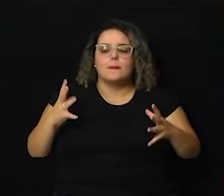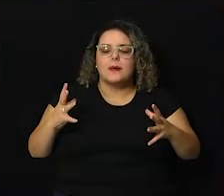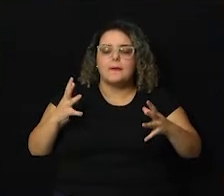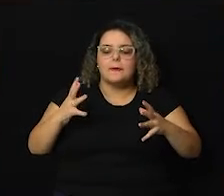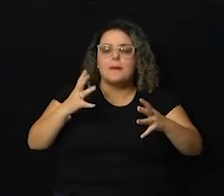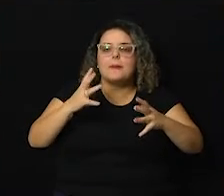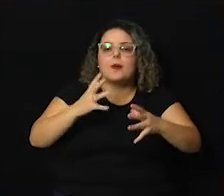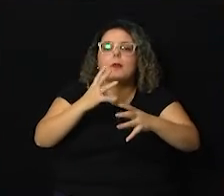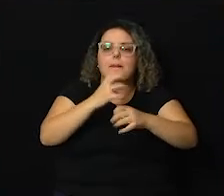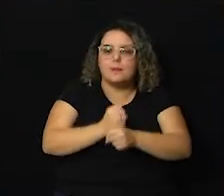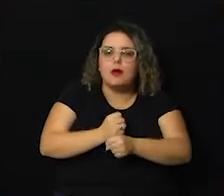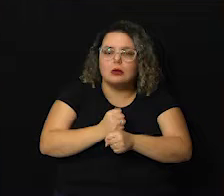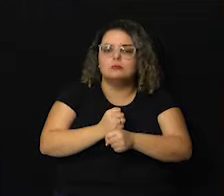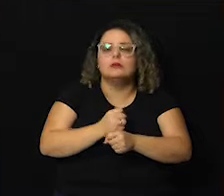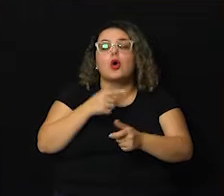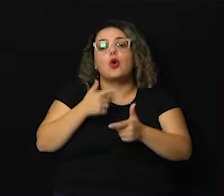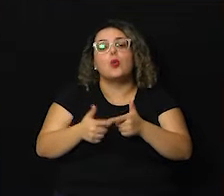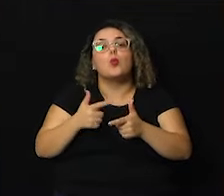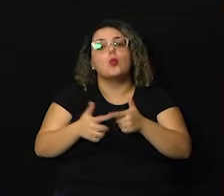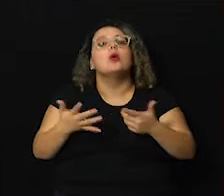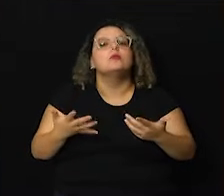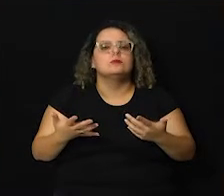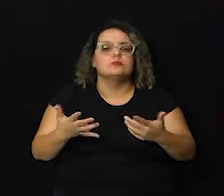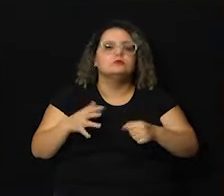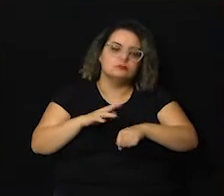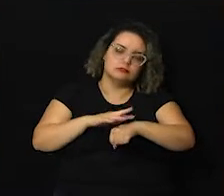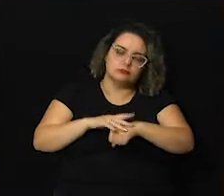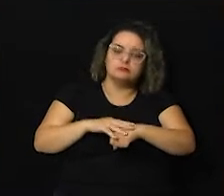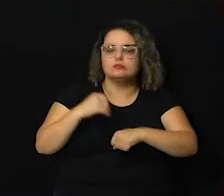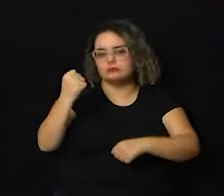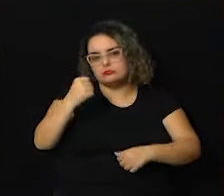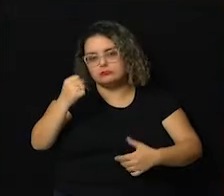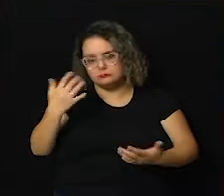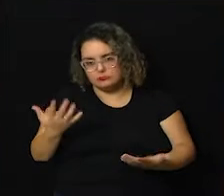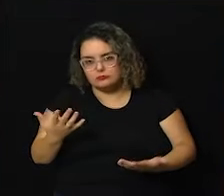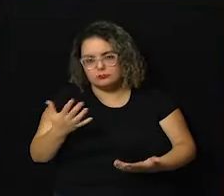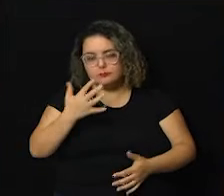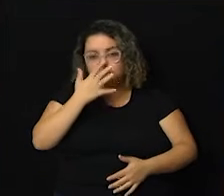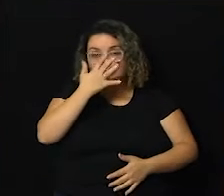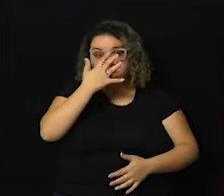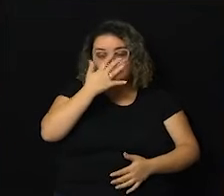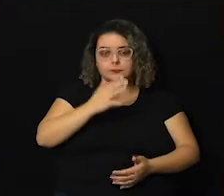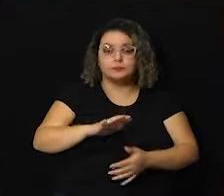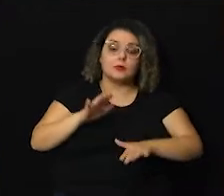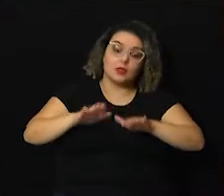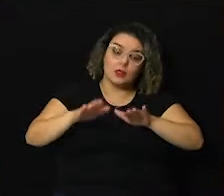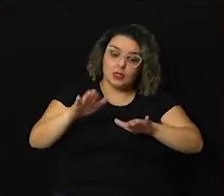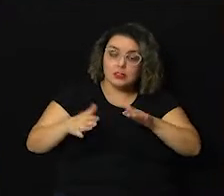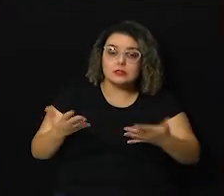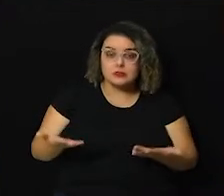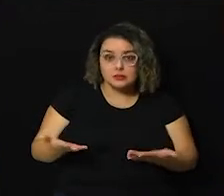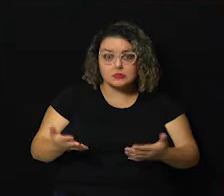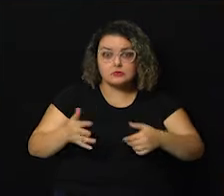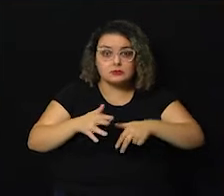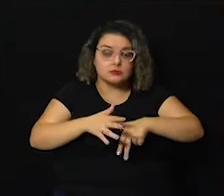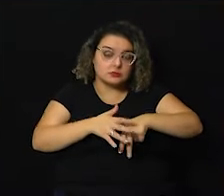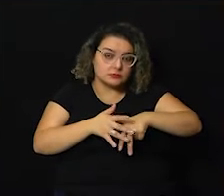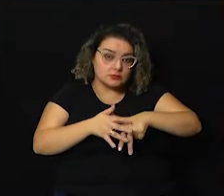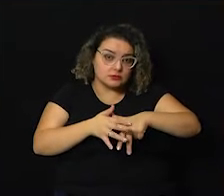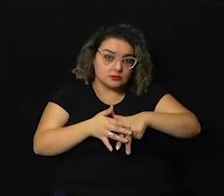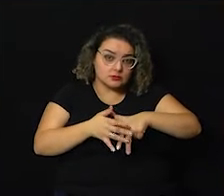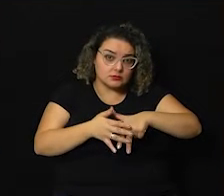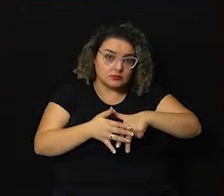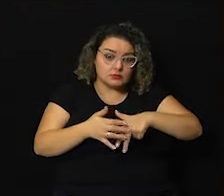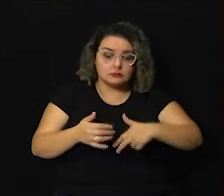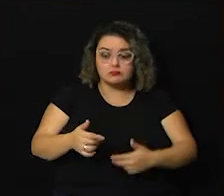sintomas constitucionais que refletem uma doença de maior volume, não é? E às vezes o paciente, por exemplo,